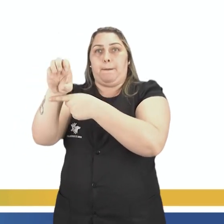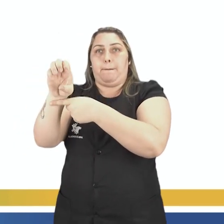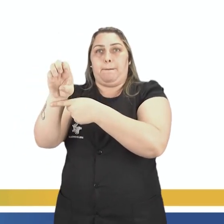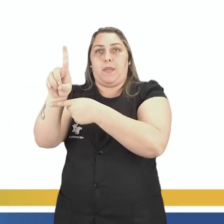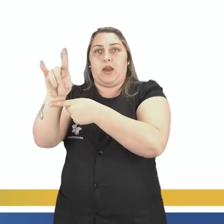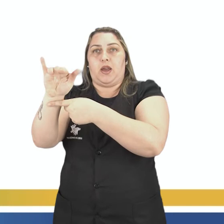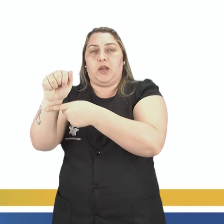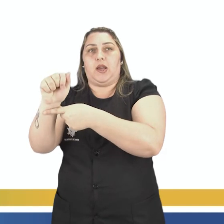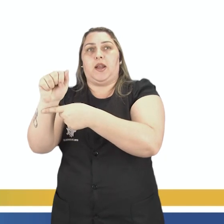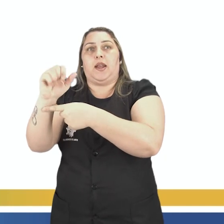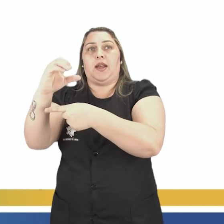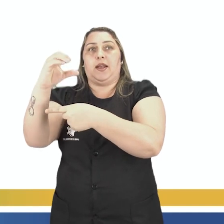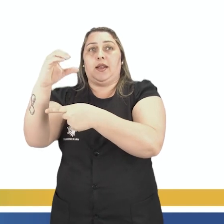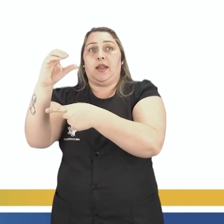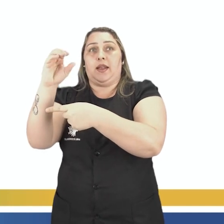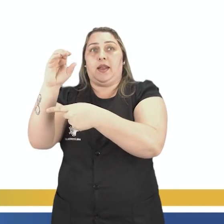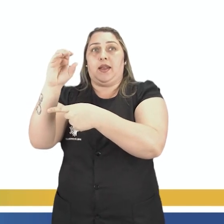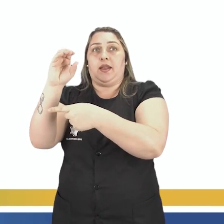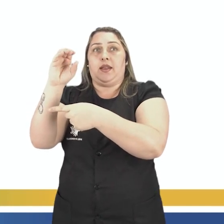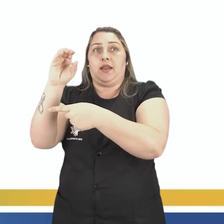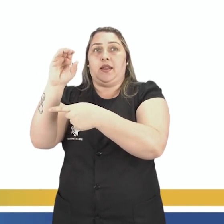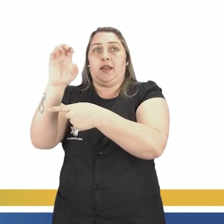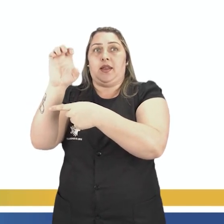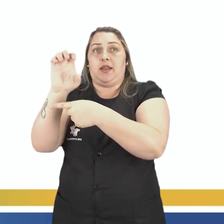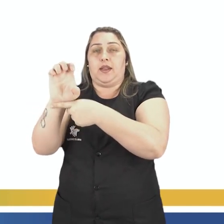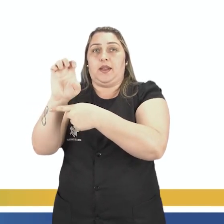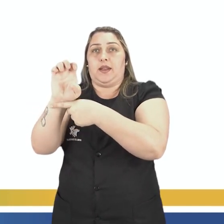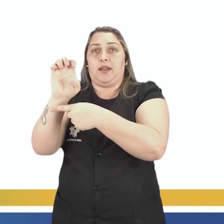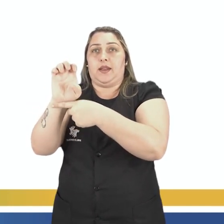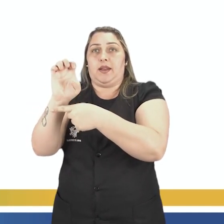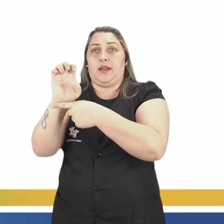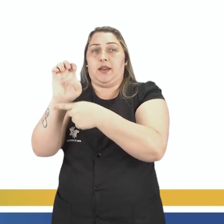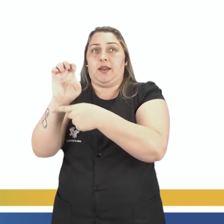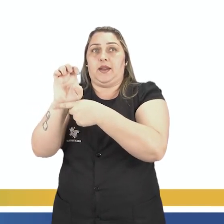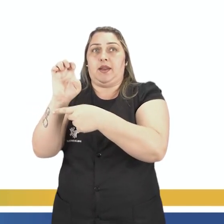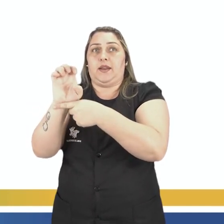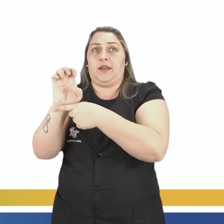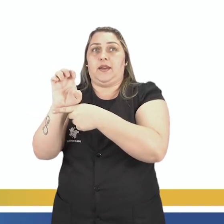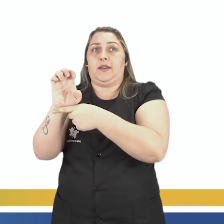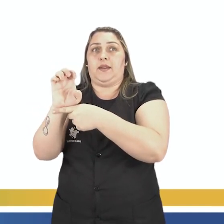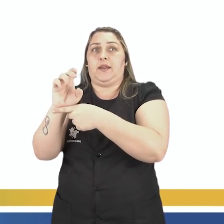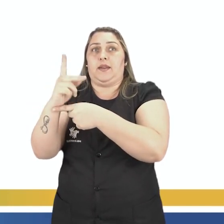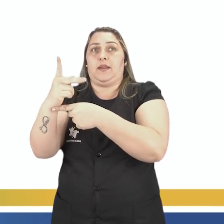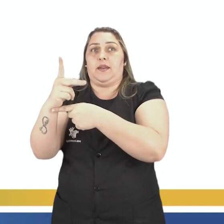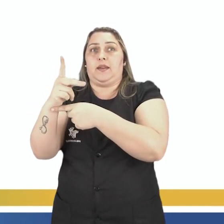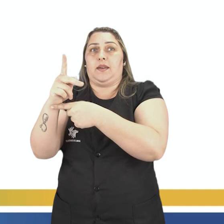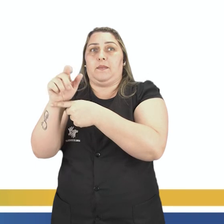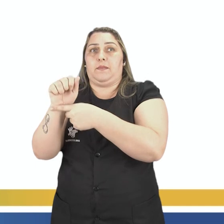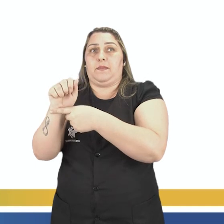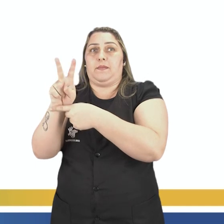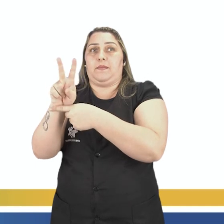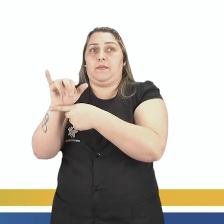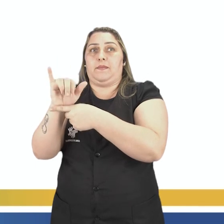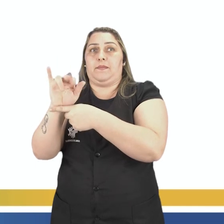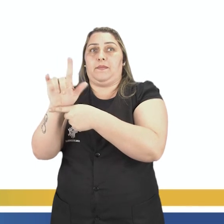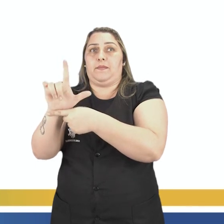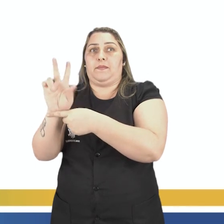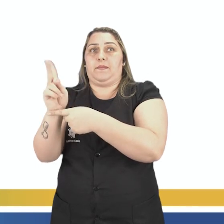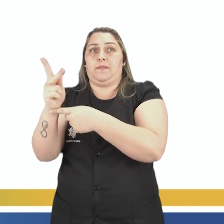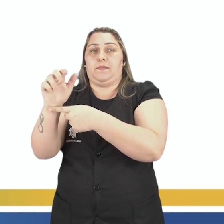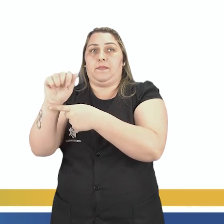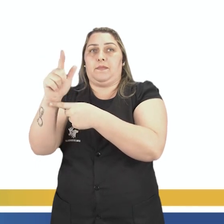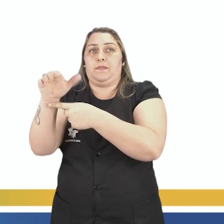média. Na alternativa B, nós temos o pavilhão auricular. Então, analisando essa